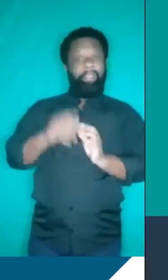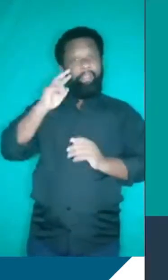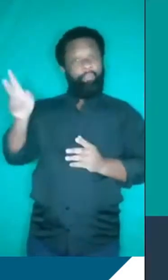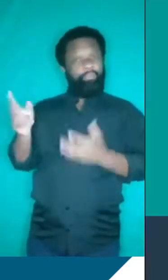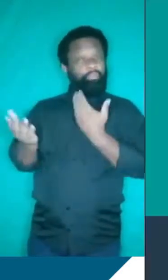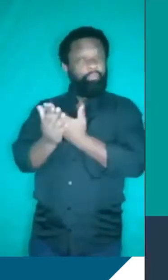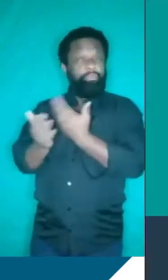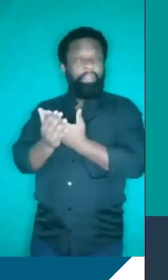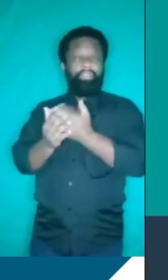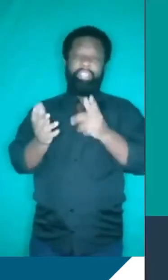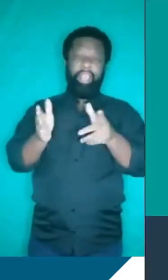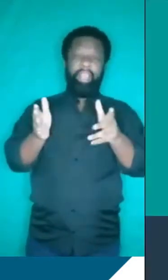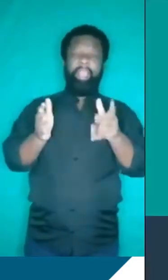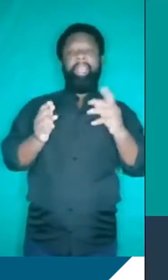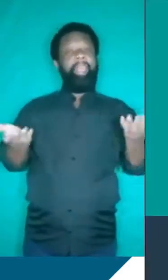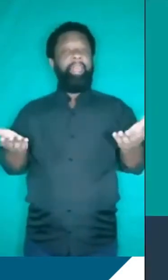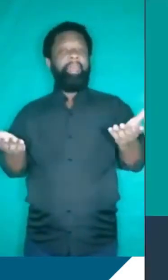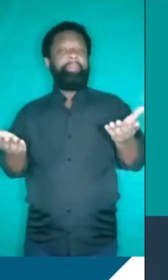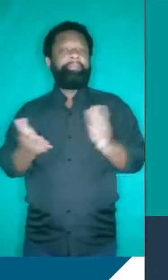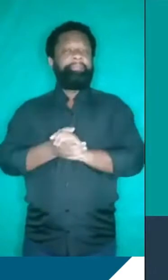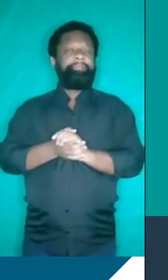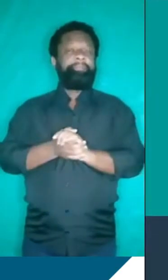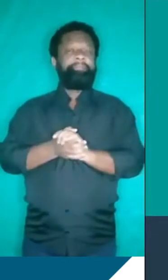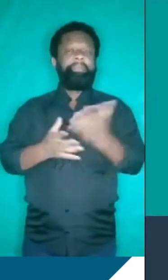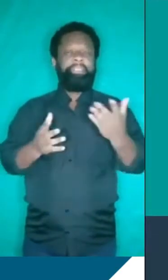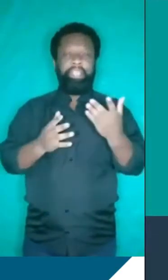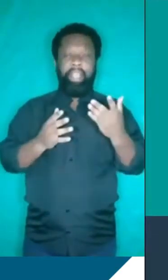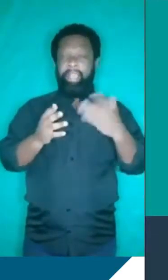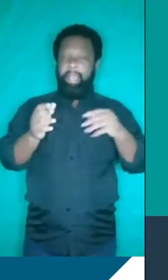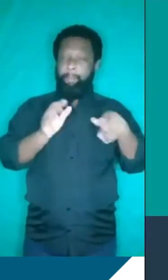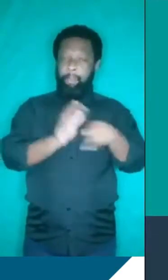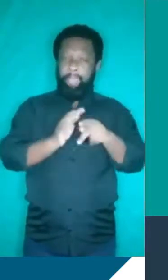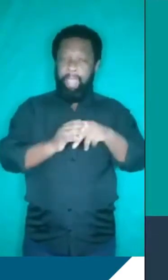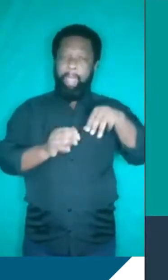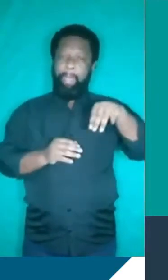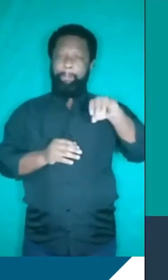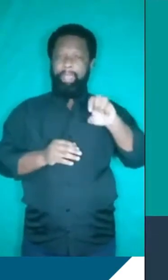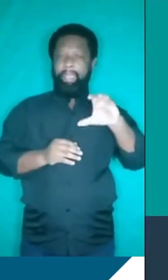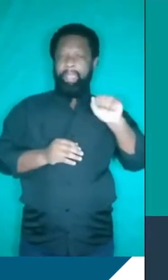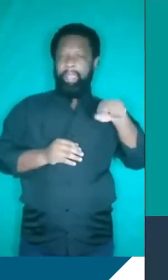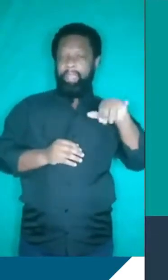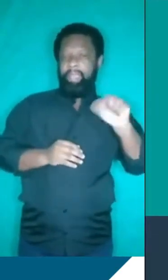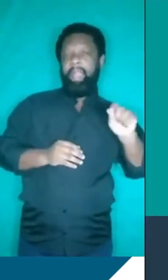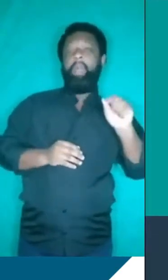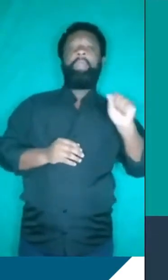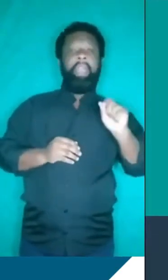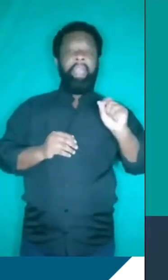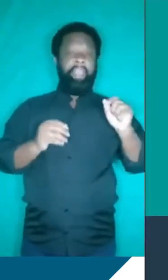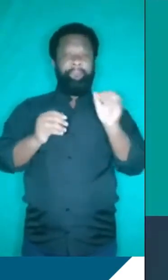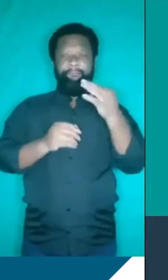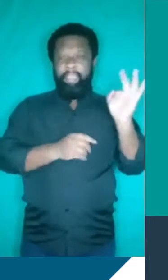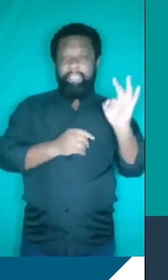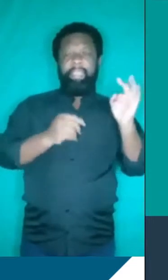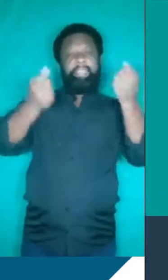Vocês estão estudando desde então a parte da mecânica, né? A parte da física que está associada, tá